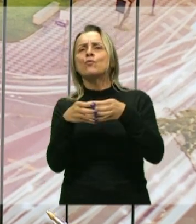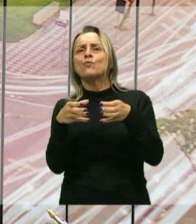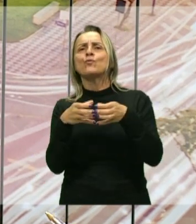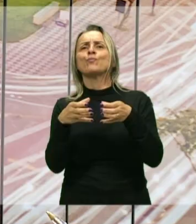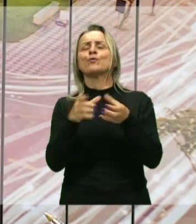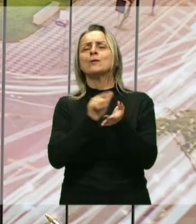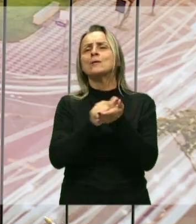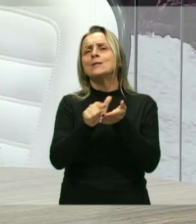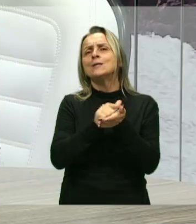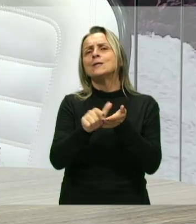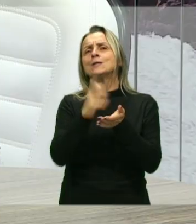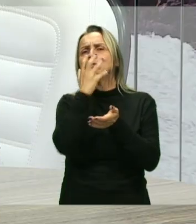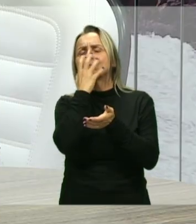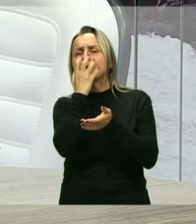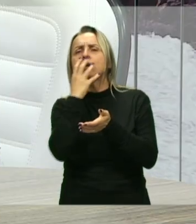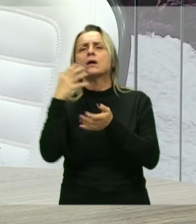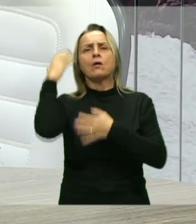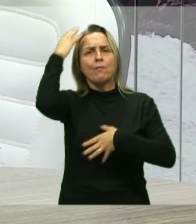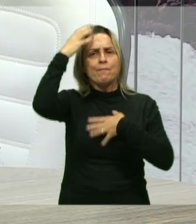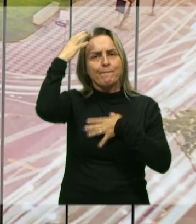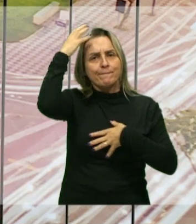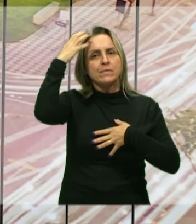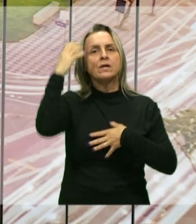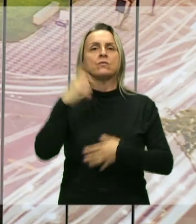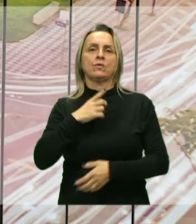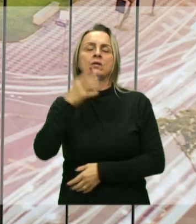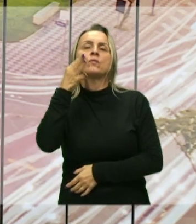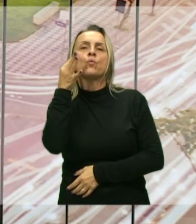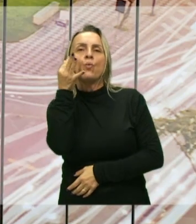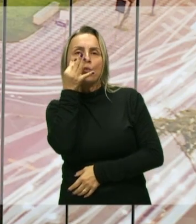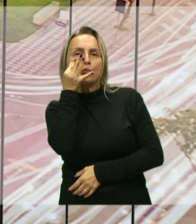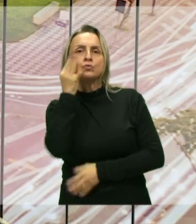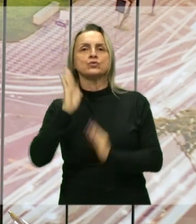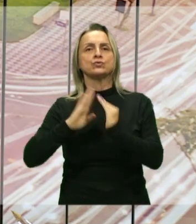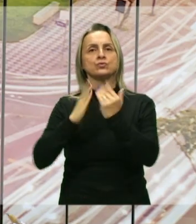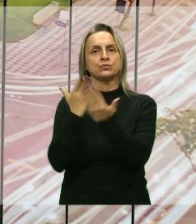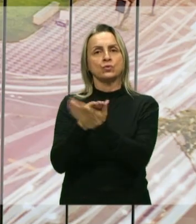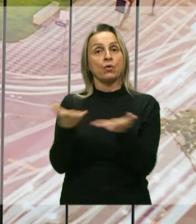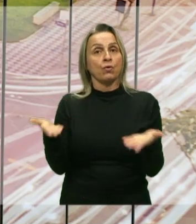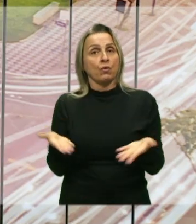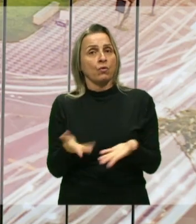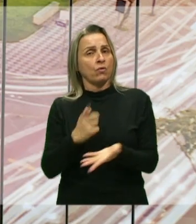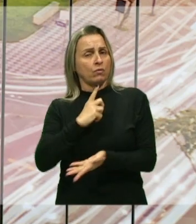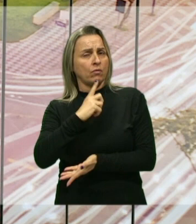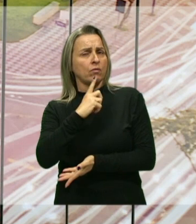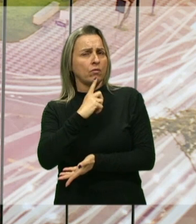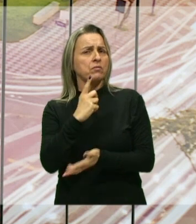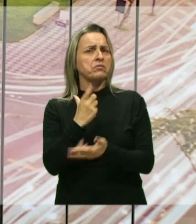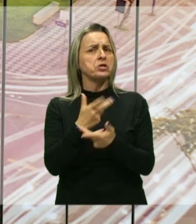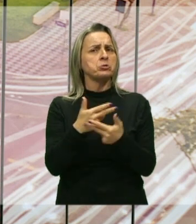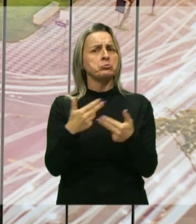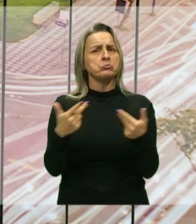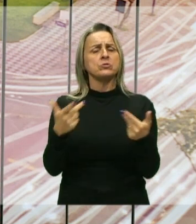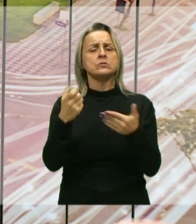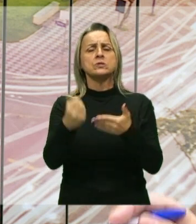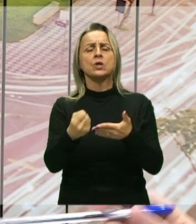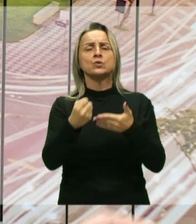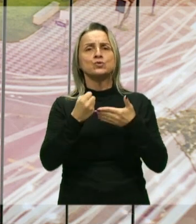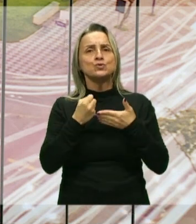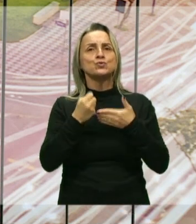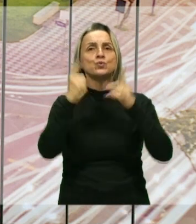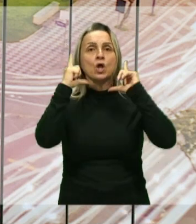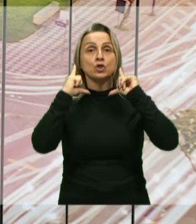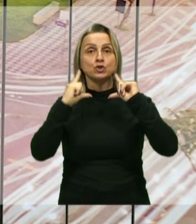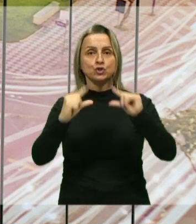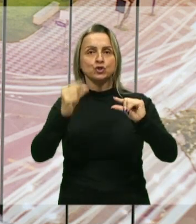cães, banho, enfim. E é esse o custo que a gente acaba tendo com a escola, né? Hoje, então, a gente tem algumas coisas que ajudam a diminuir esse custo, né?